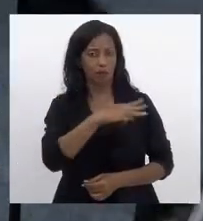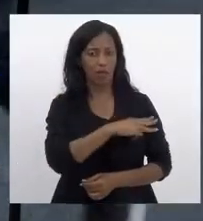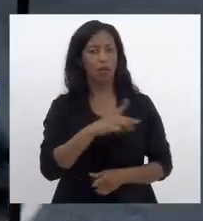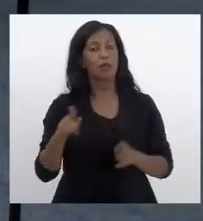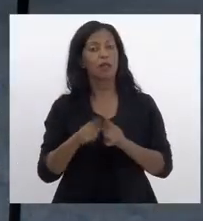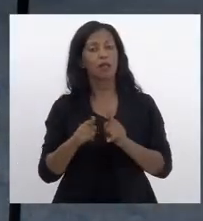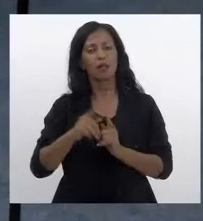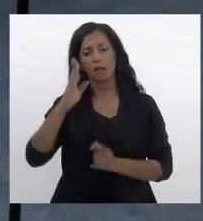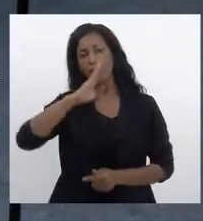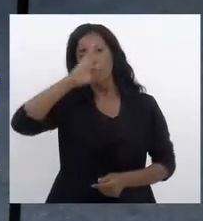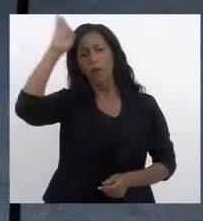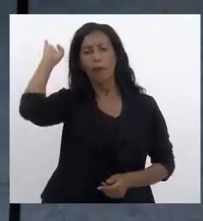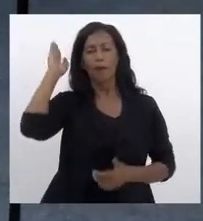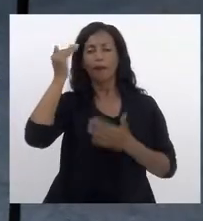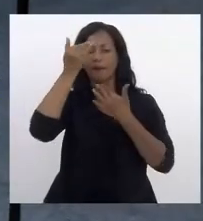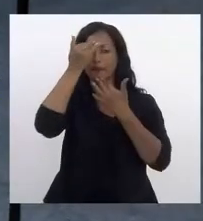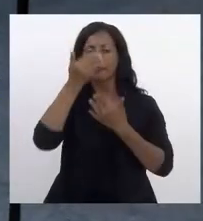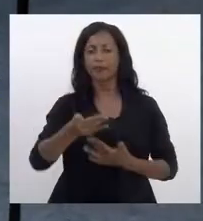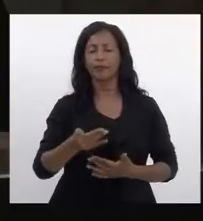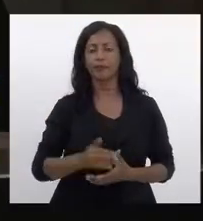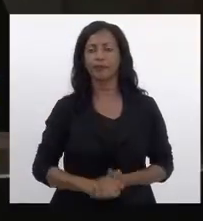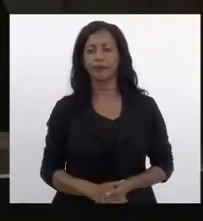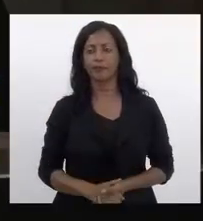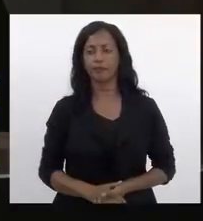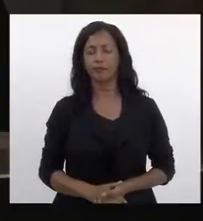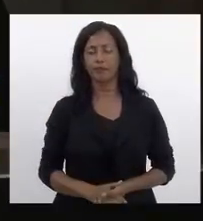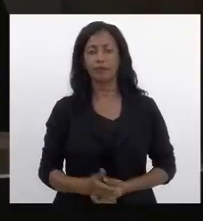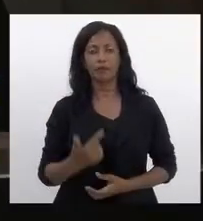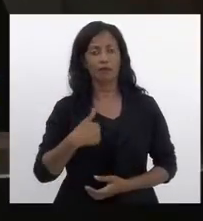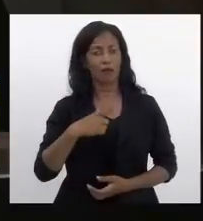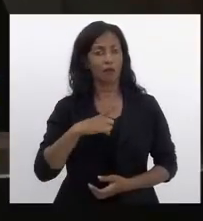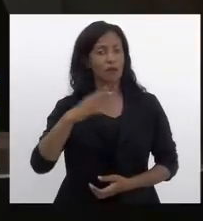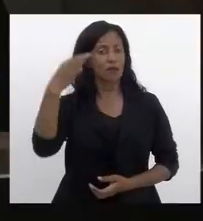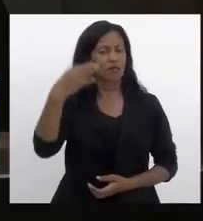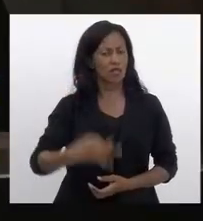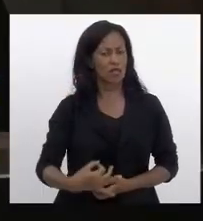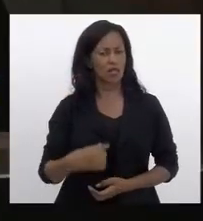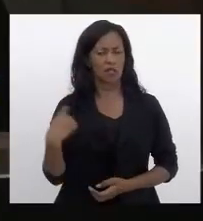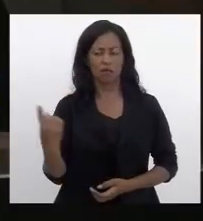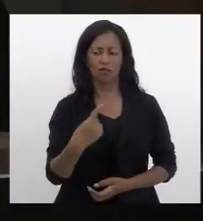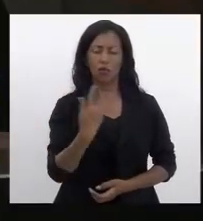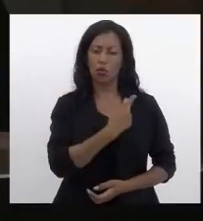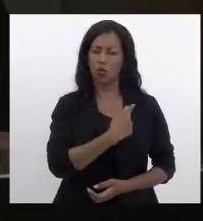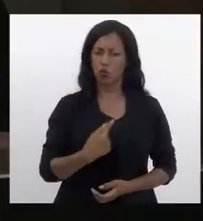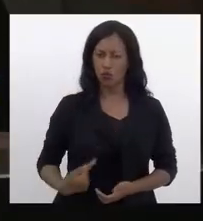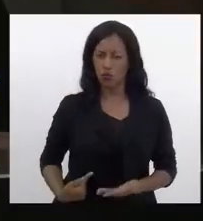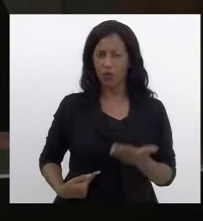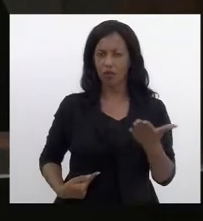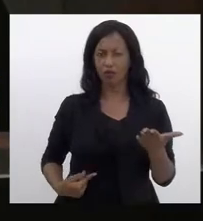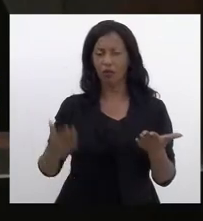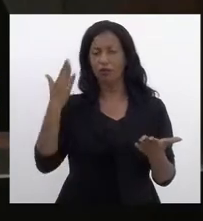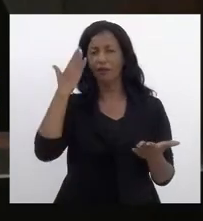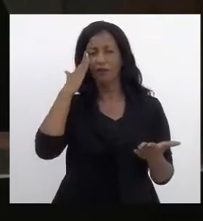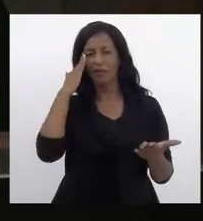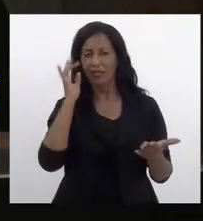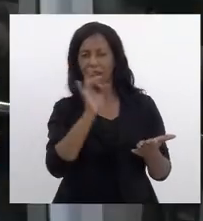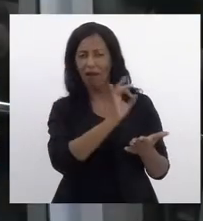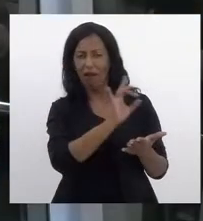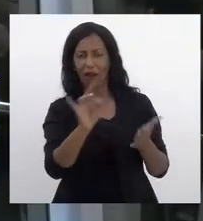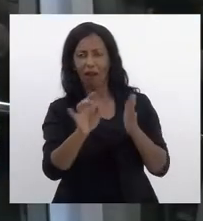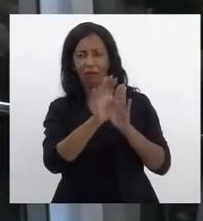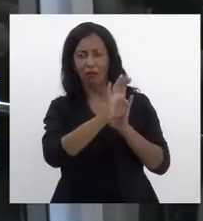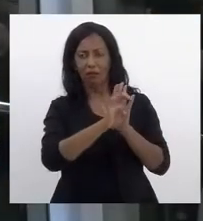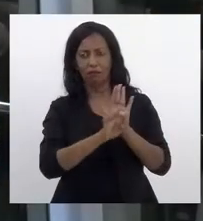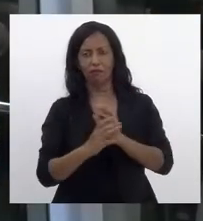de bombeiros. Obrigado. Eu tenho certeza, deputado Knoploch, que o nosso governador há de entender cada emenda e nos